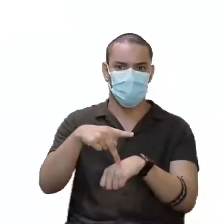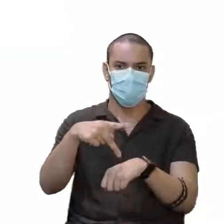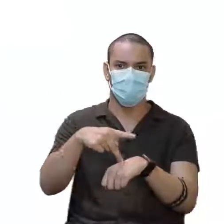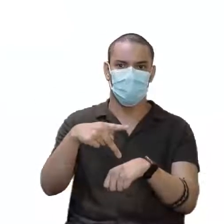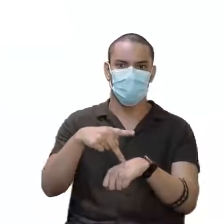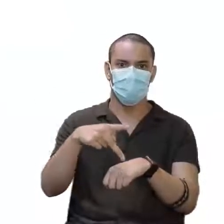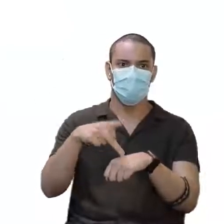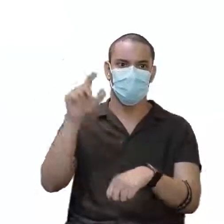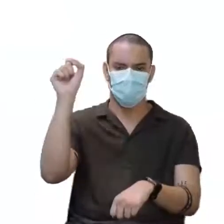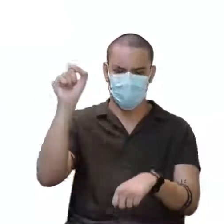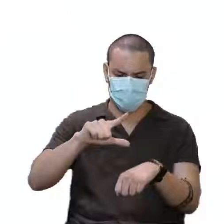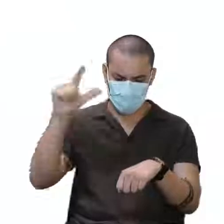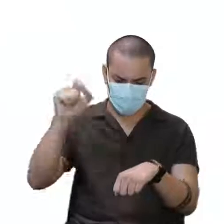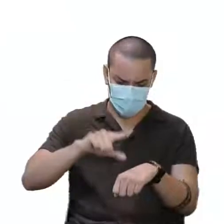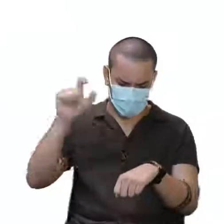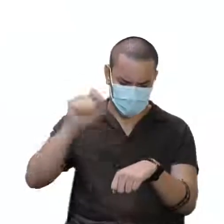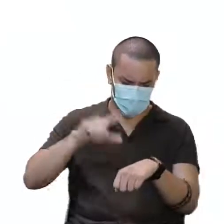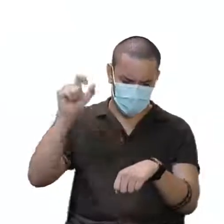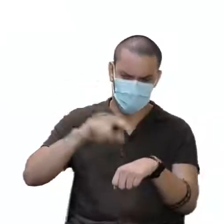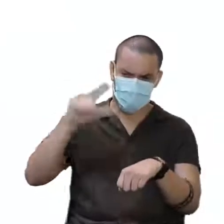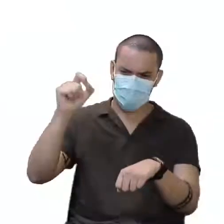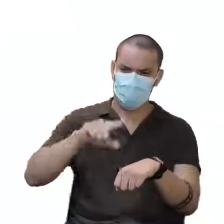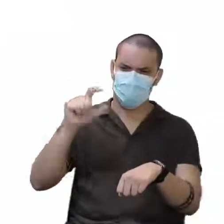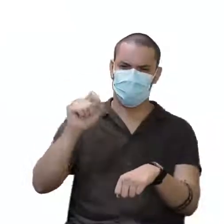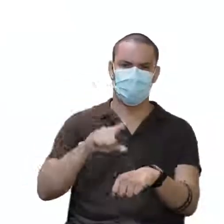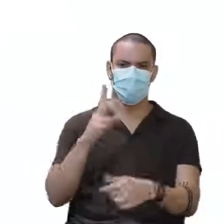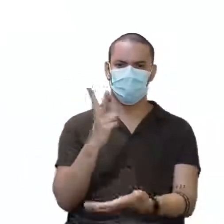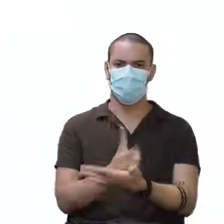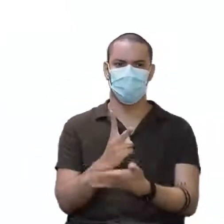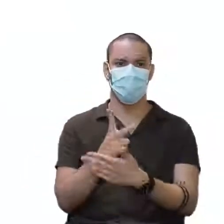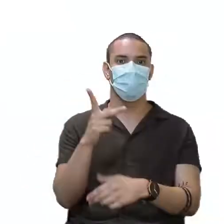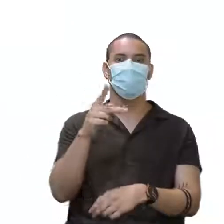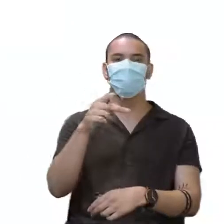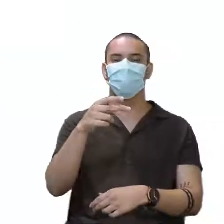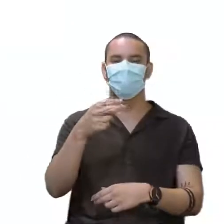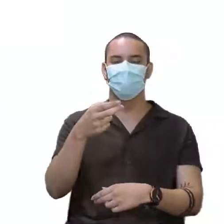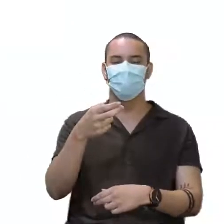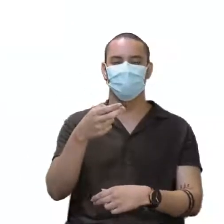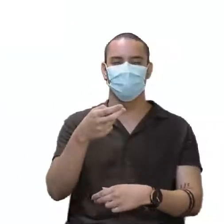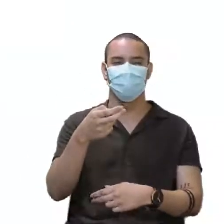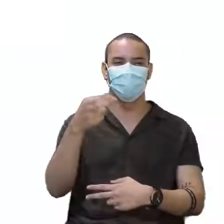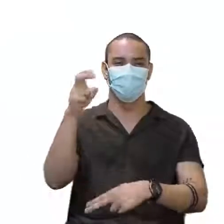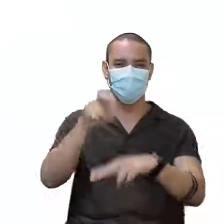sol está batendo ali direto. Senta numa pedra meio-dia.